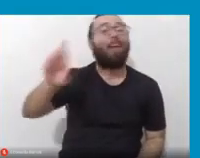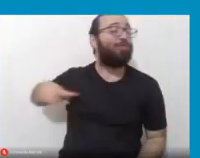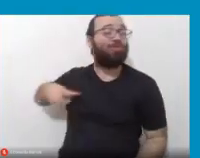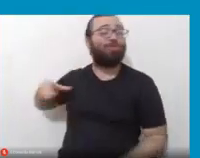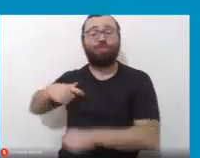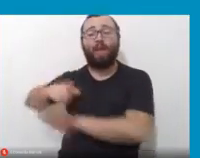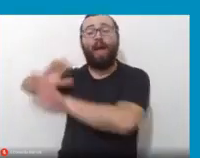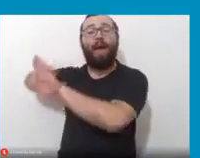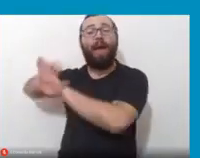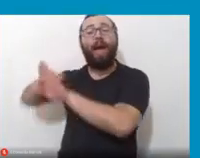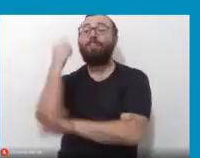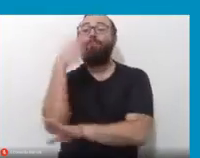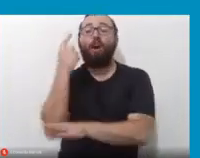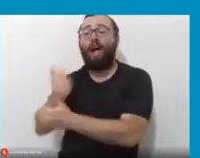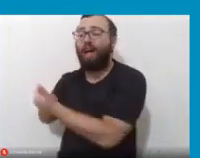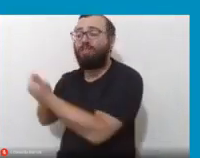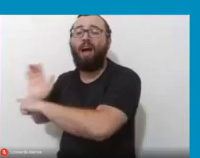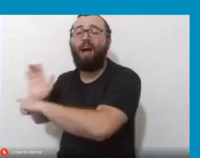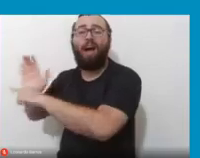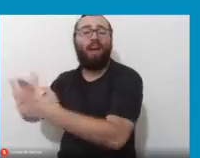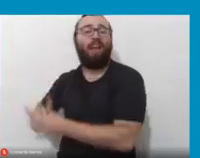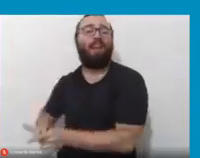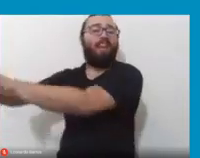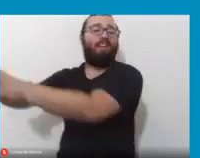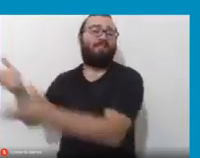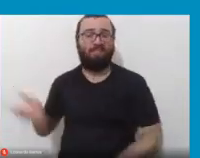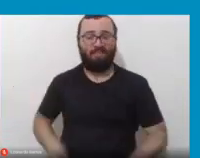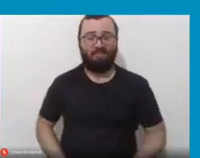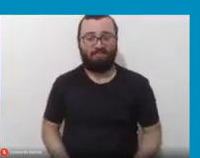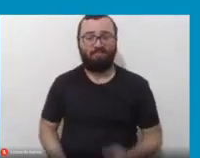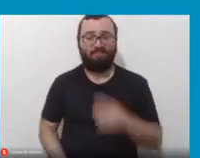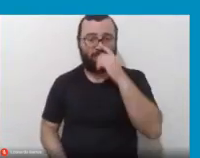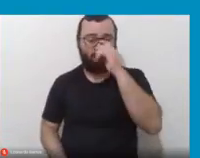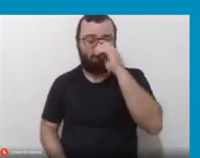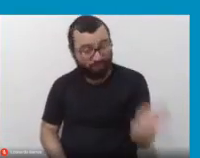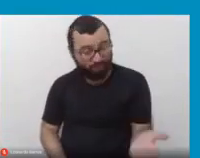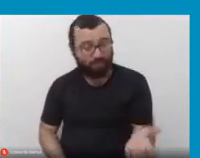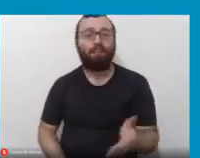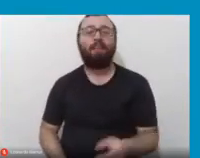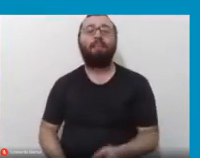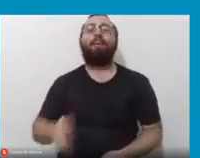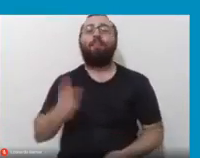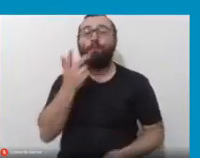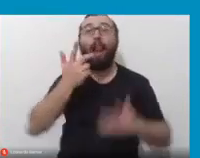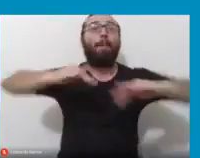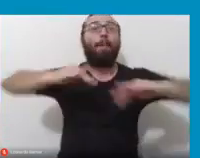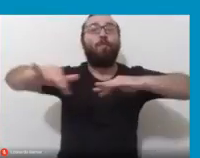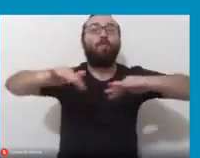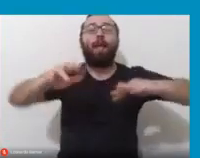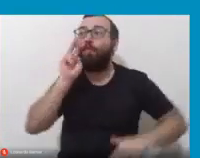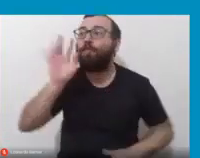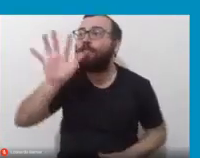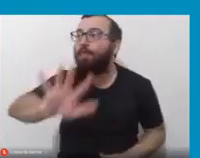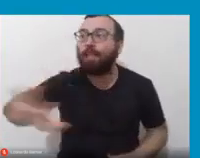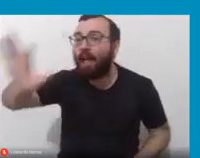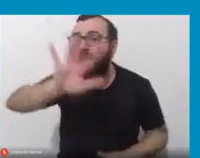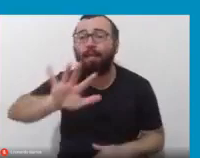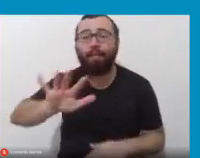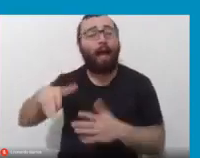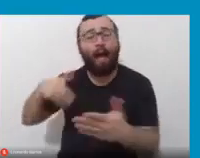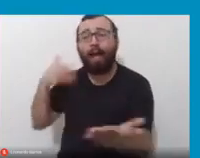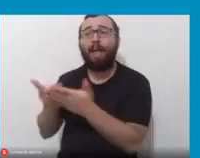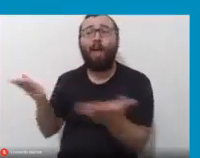apoiá-la, que quando se coloca enquanto movimento de visibilidade, ainda é aquela que é visível e que é apoiada